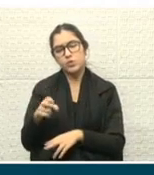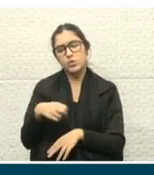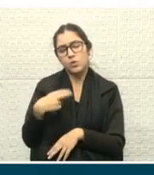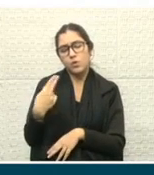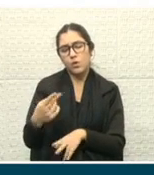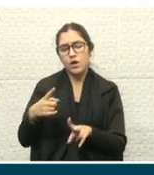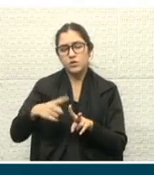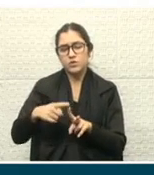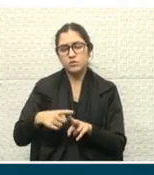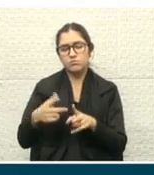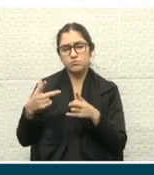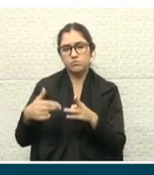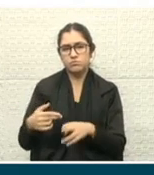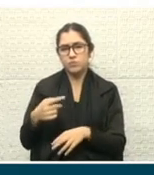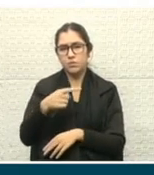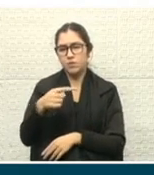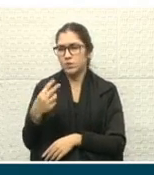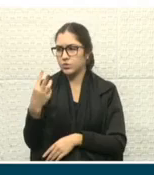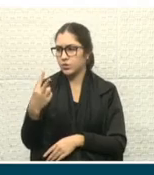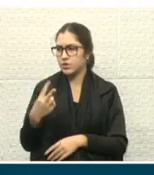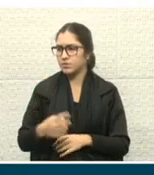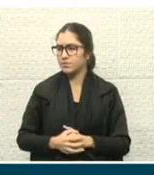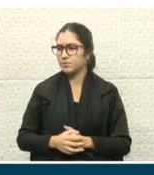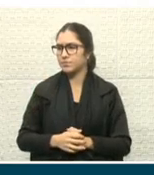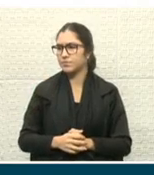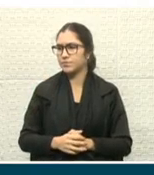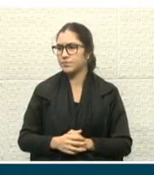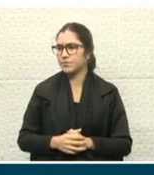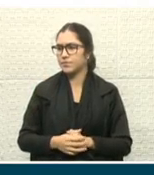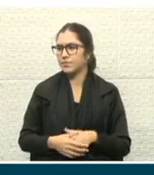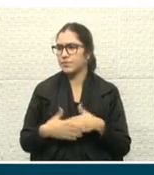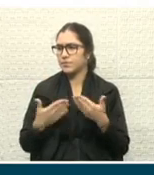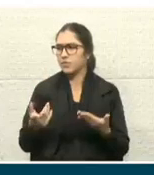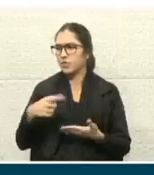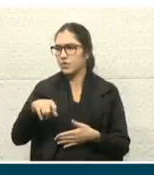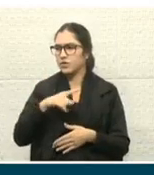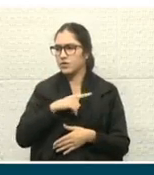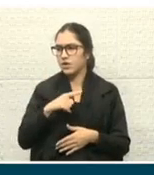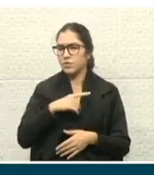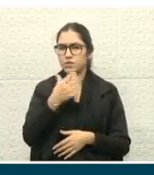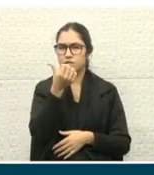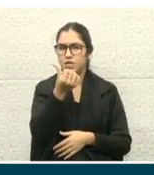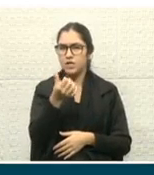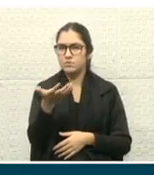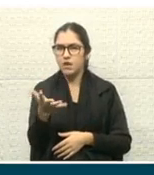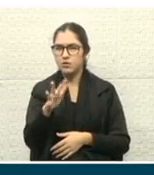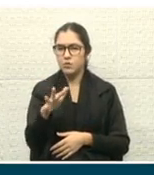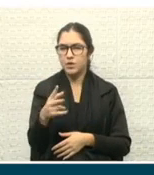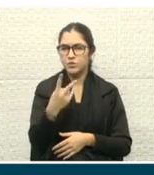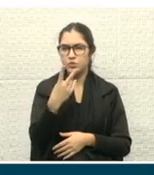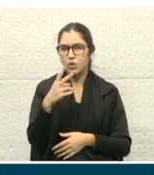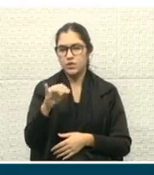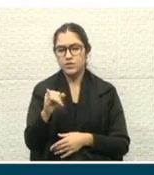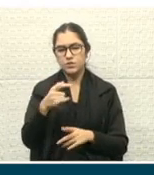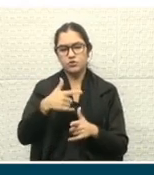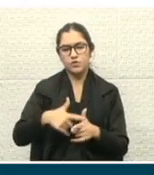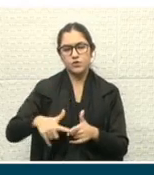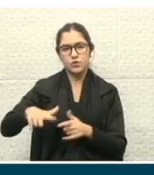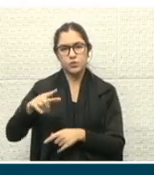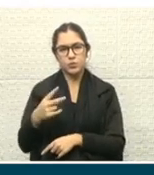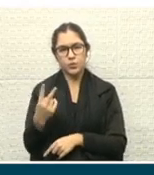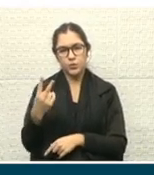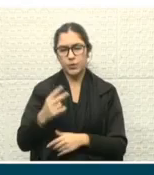da raiz de 4 como sendo menos 2. Então, nós temos 6 mais ou menos 2i dividido por